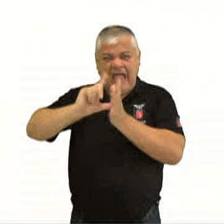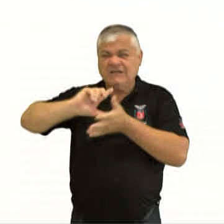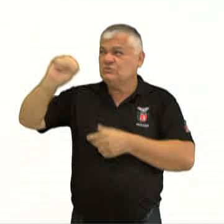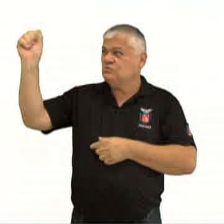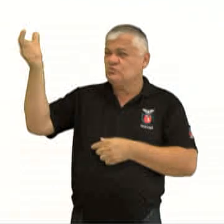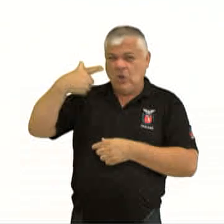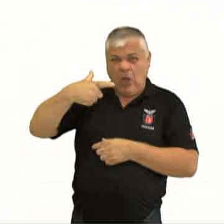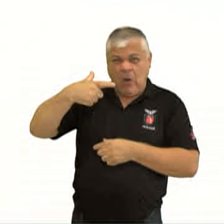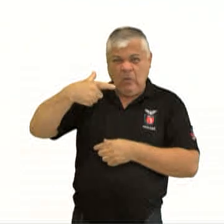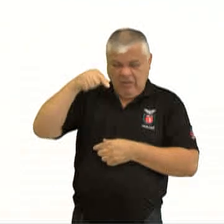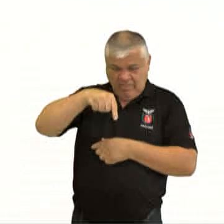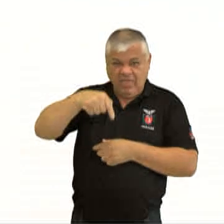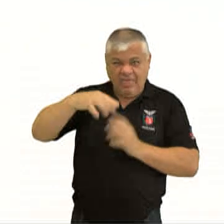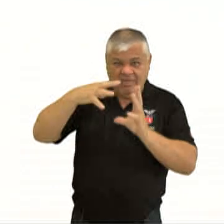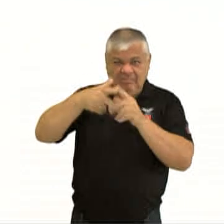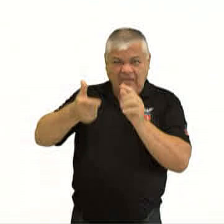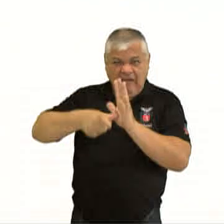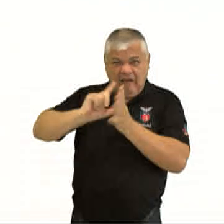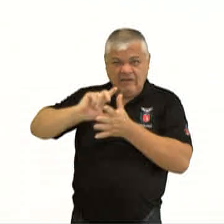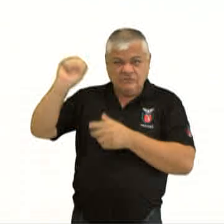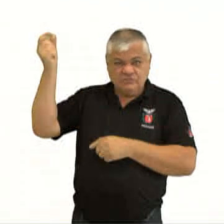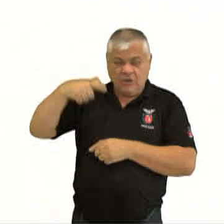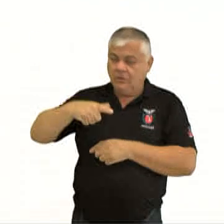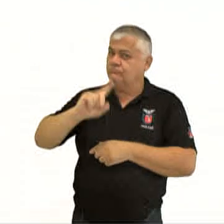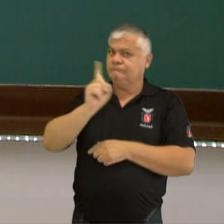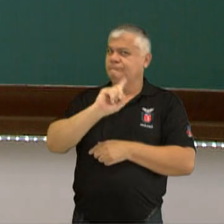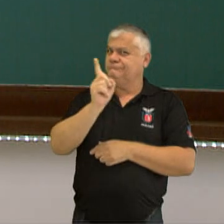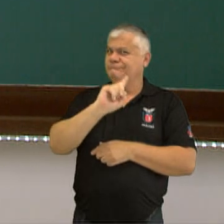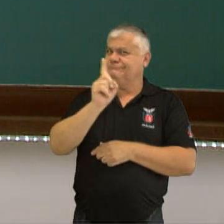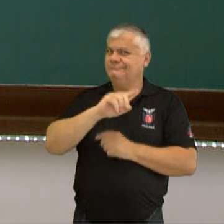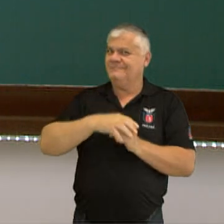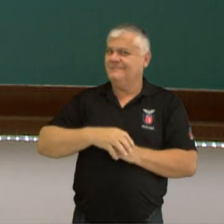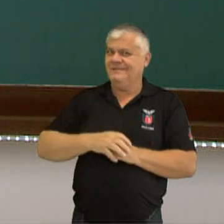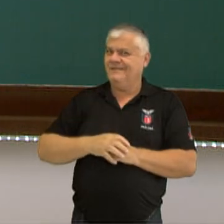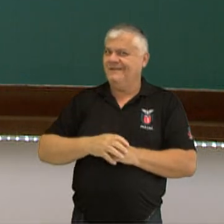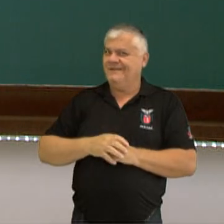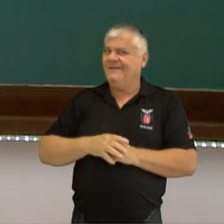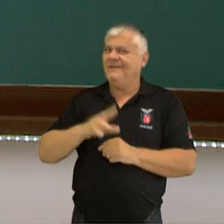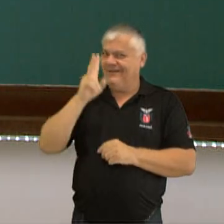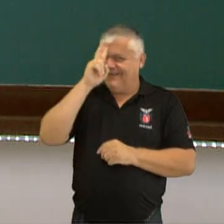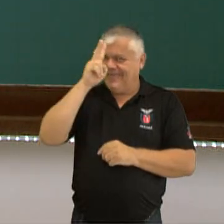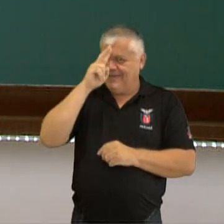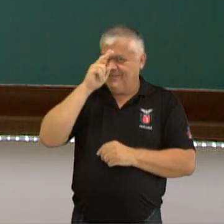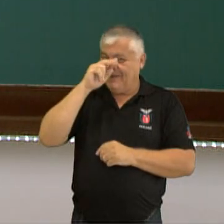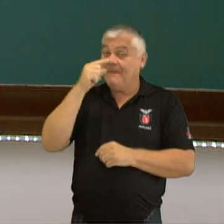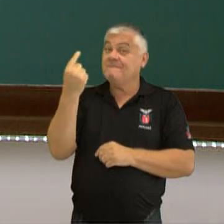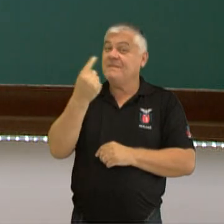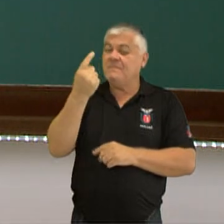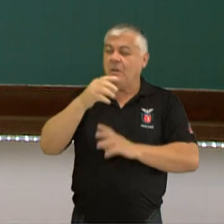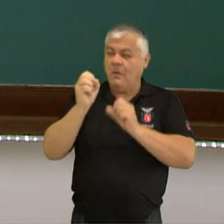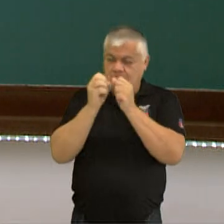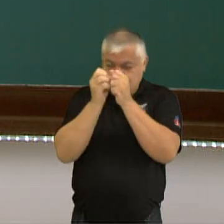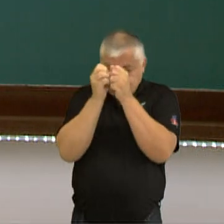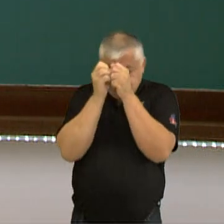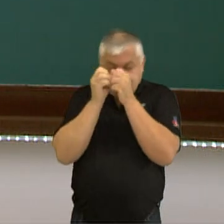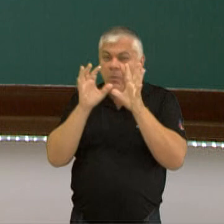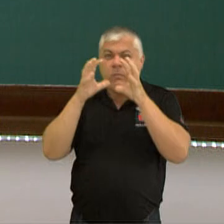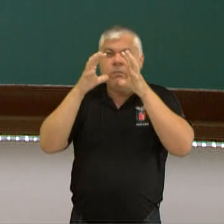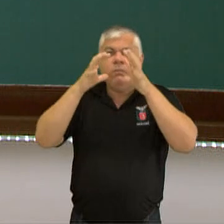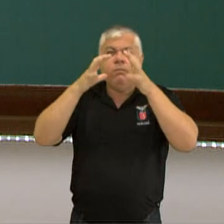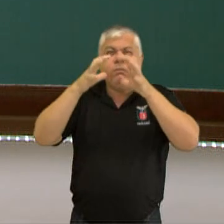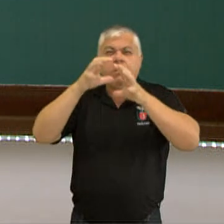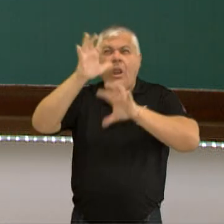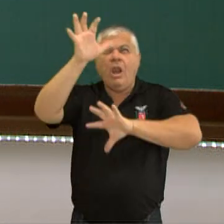do Sol e dos demais planetas do Sistema Solar? Não, gente. Quando aquela estrela explodiu e todo